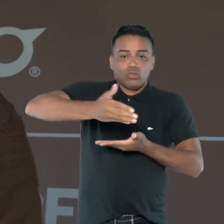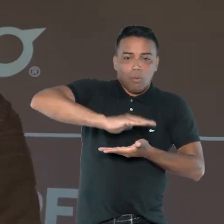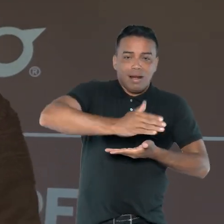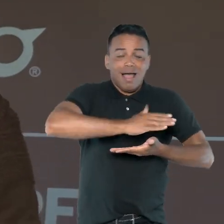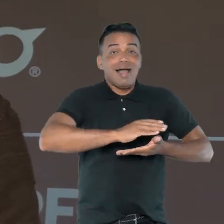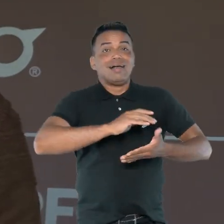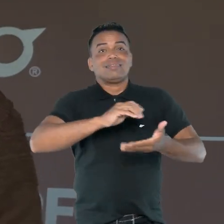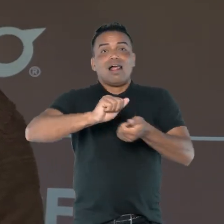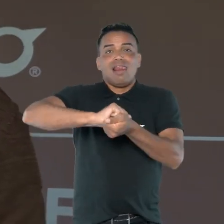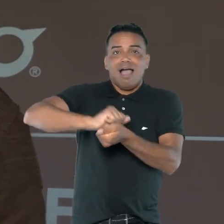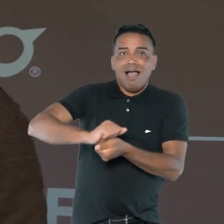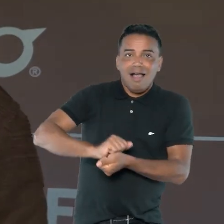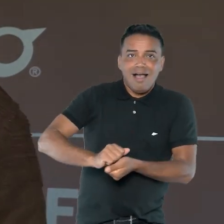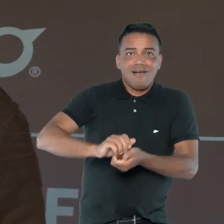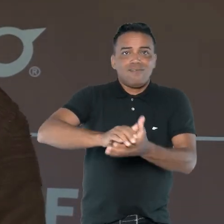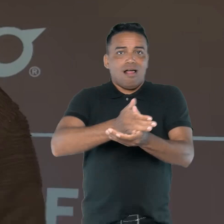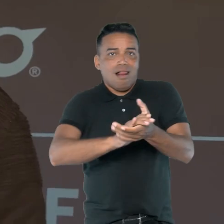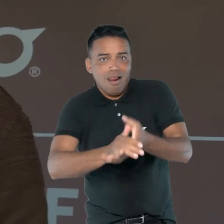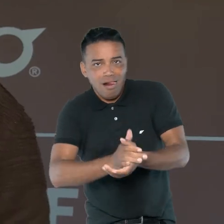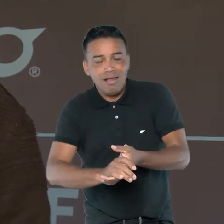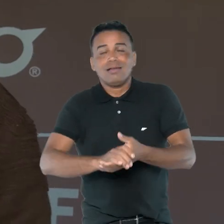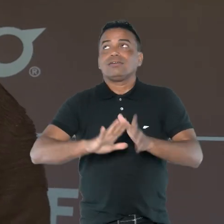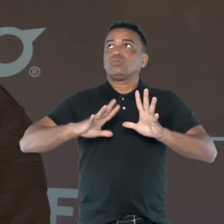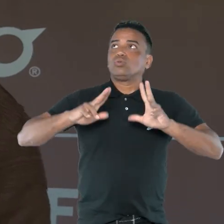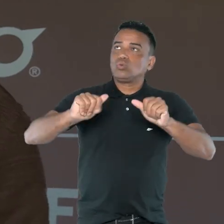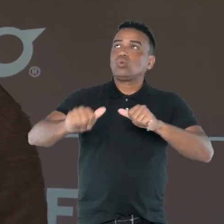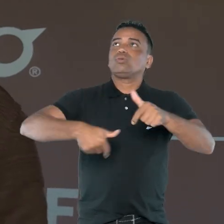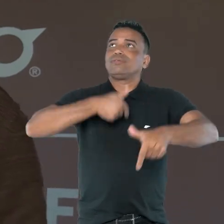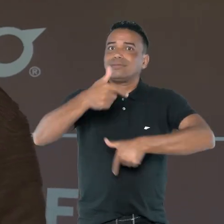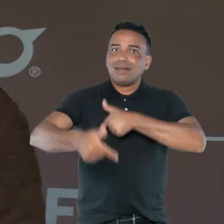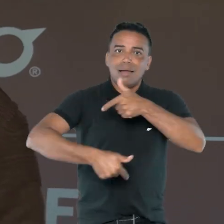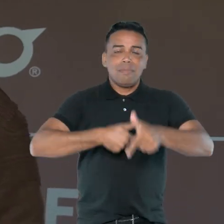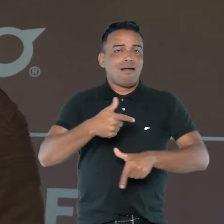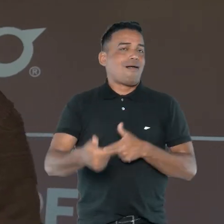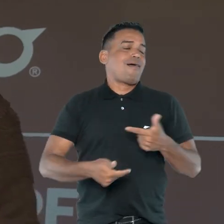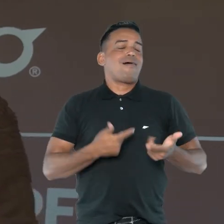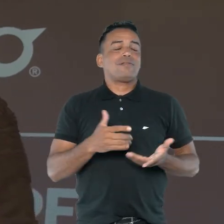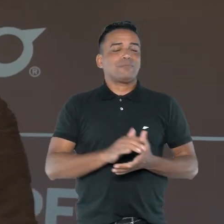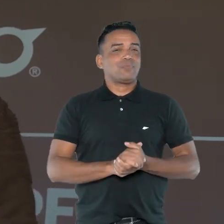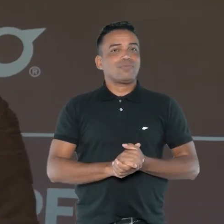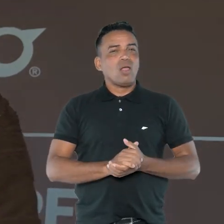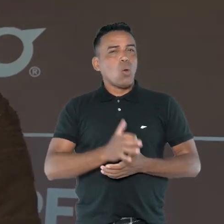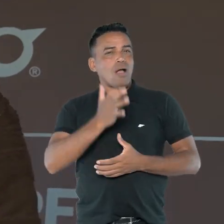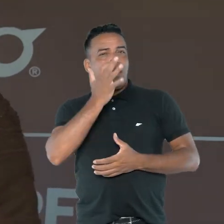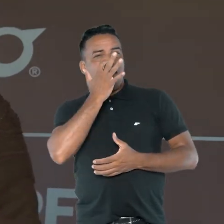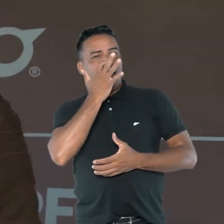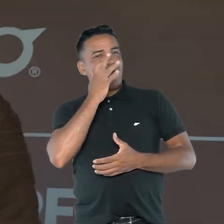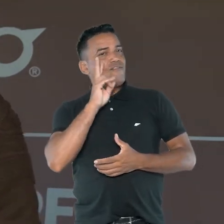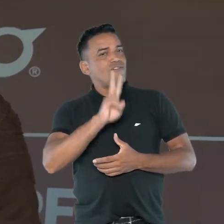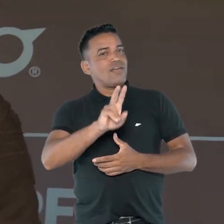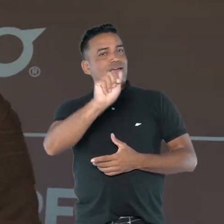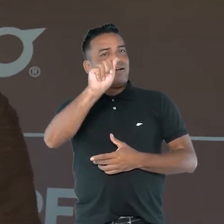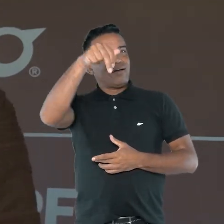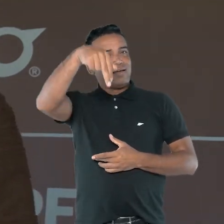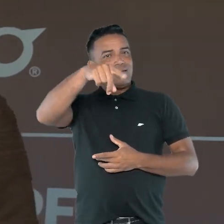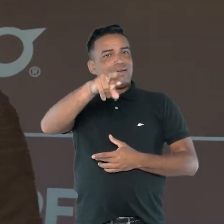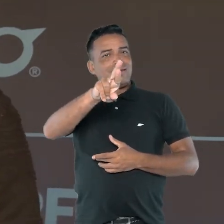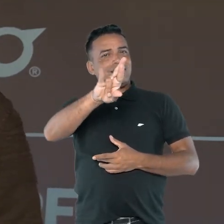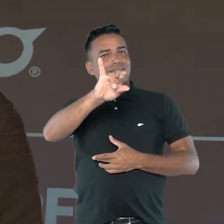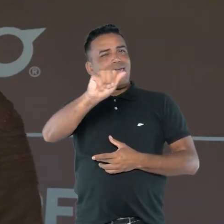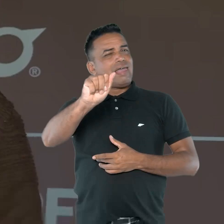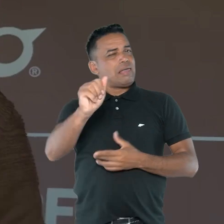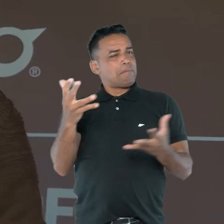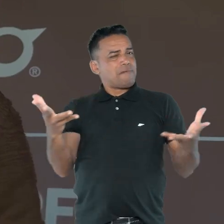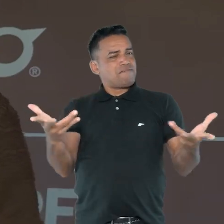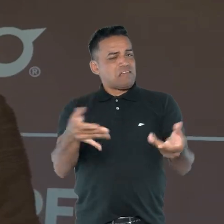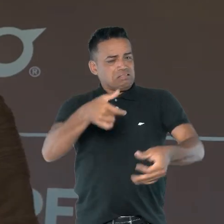a roupa sendo dobrada, a louça sendo lavada, todo o trabalho que deixei de fazer. Me encanta observar a